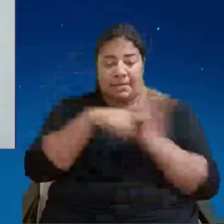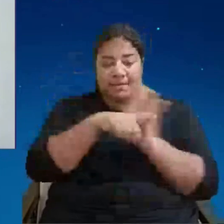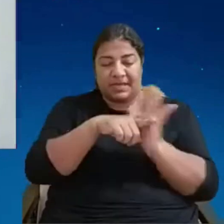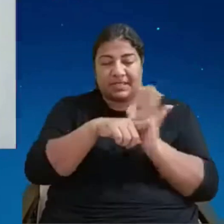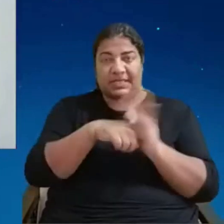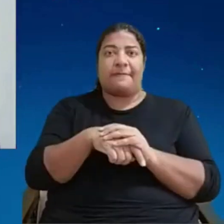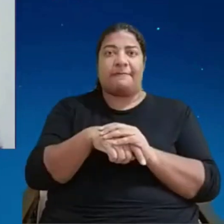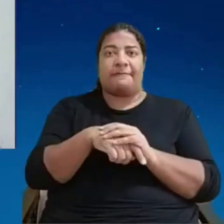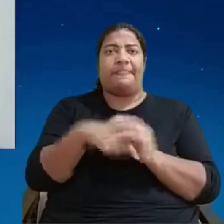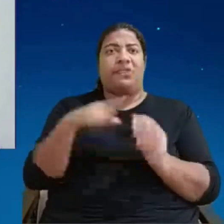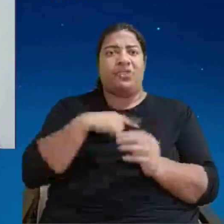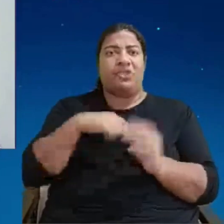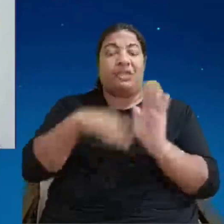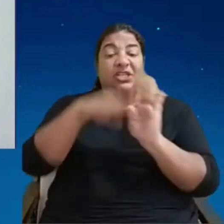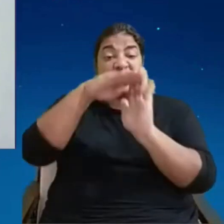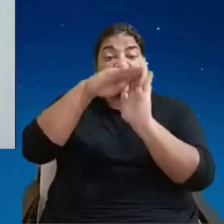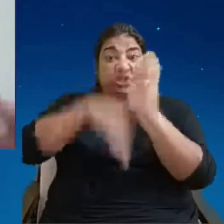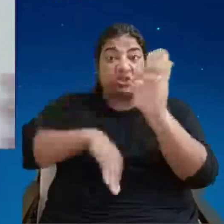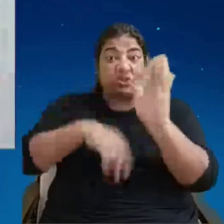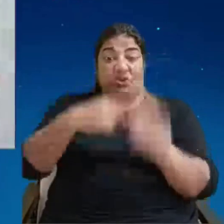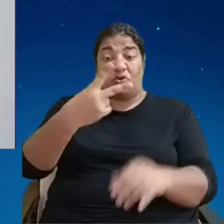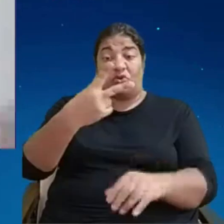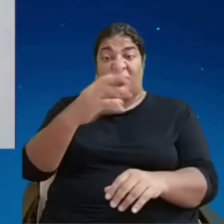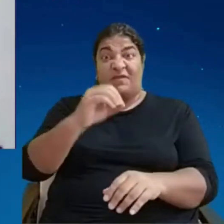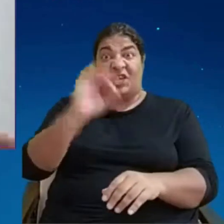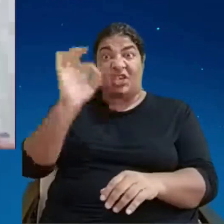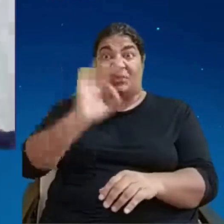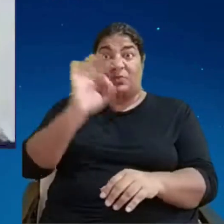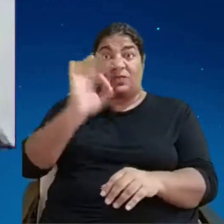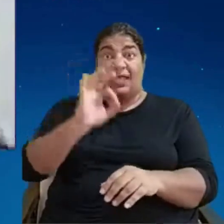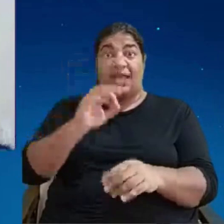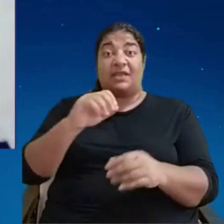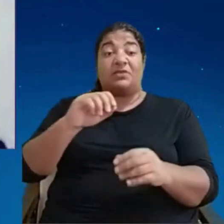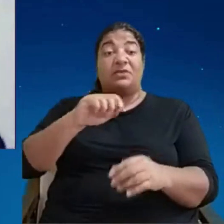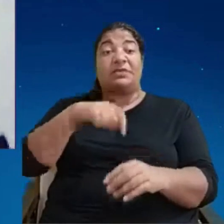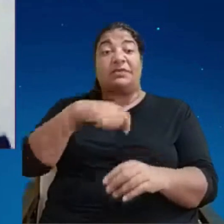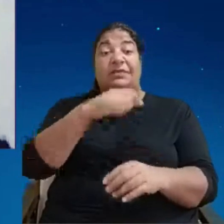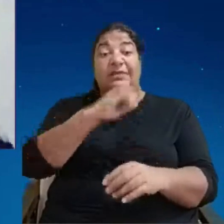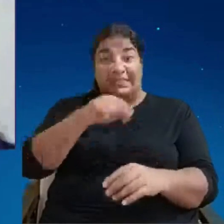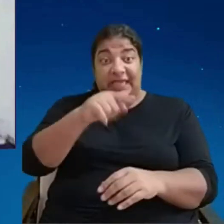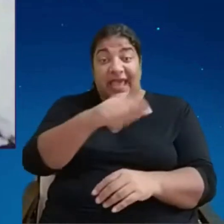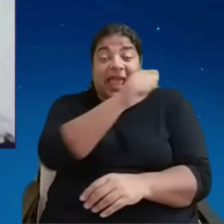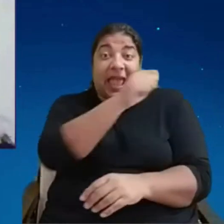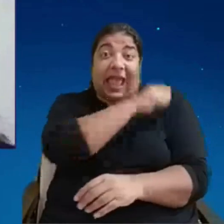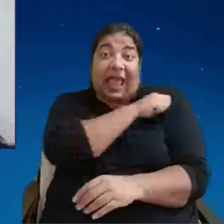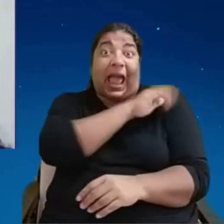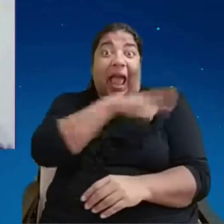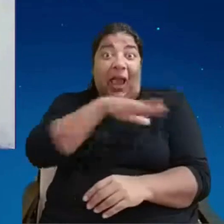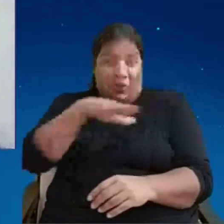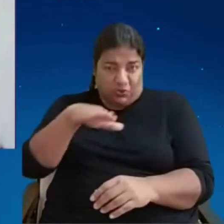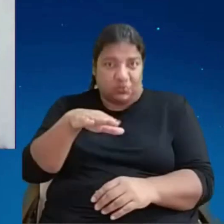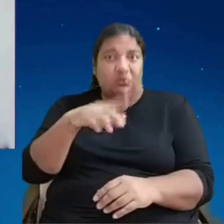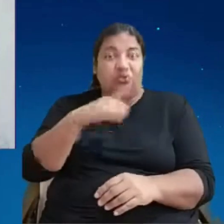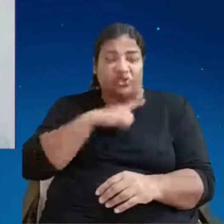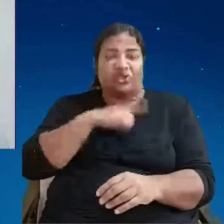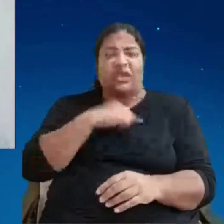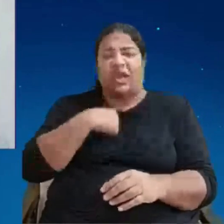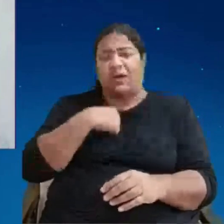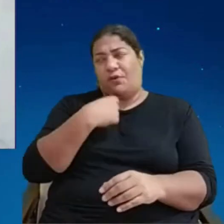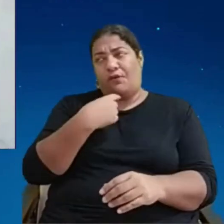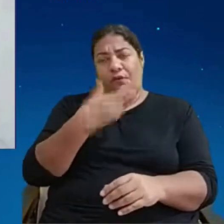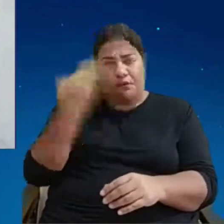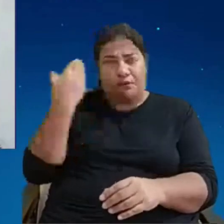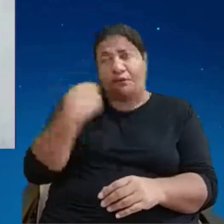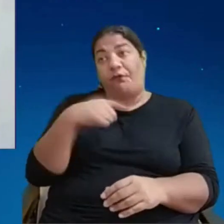estudantes. Todos eles, mas assim, você via, eu fui para Oxford Circles no sábado, eu não conseguia